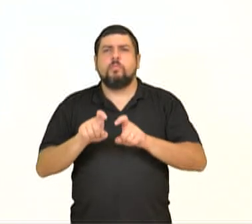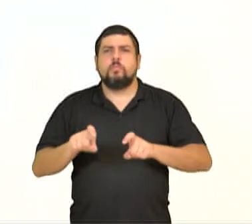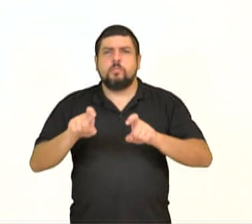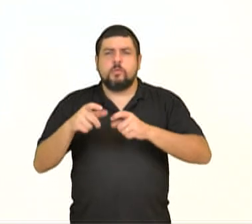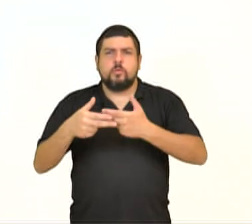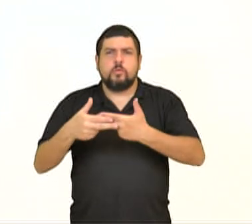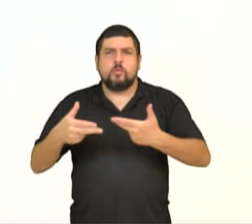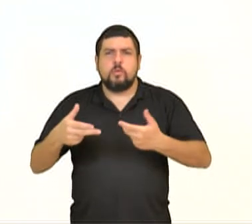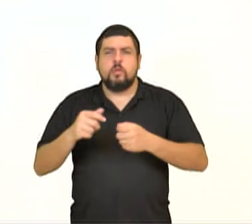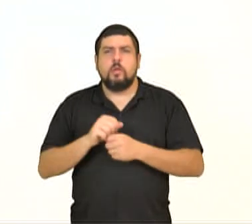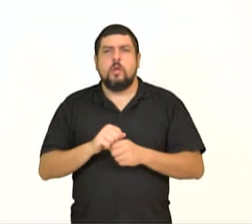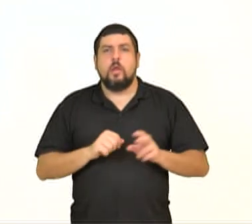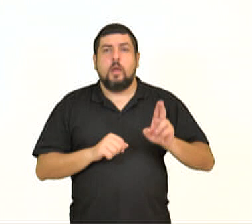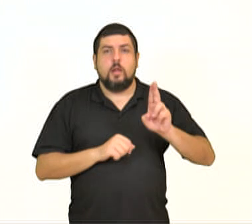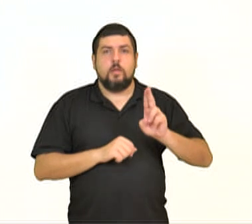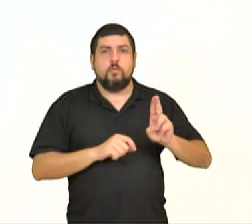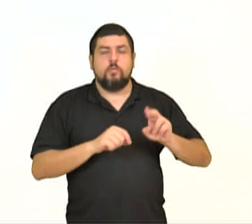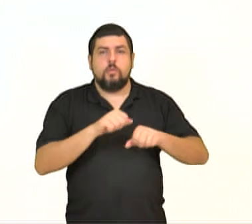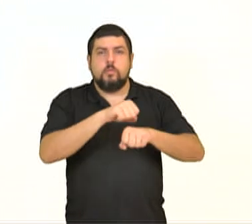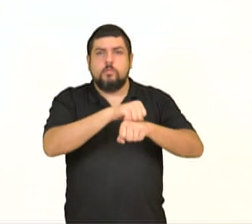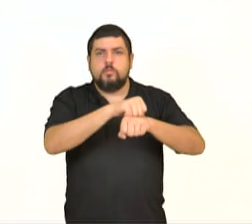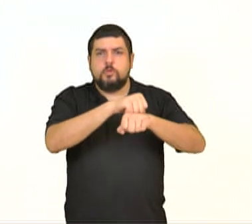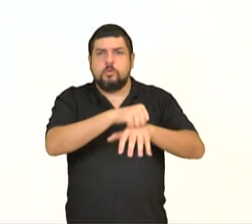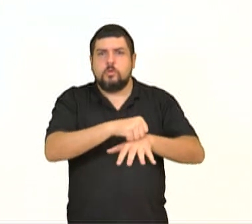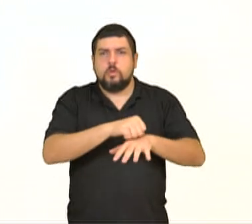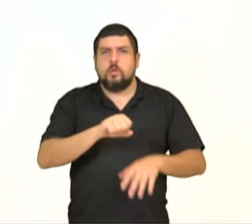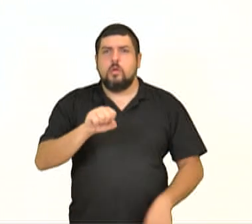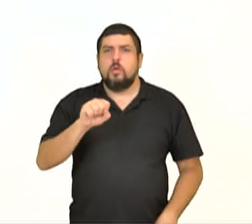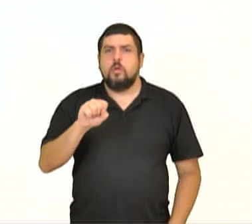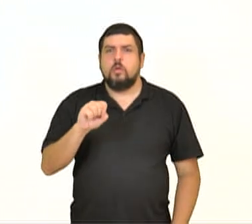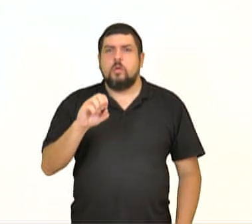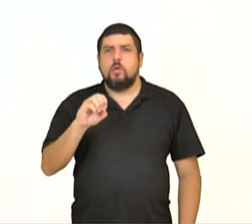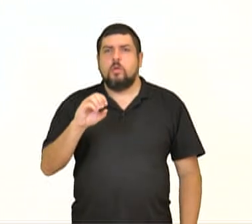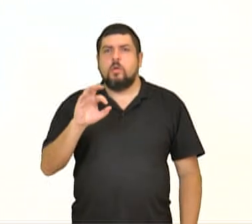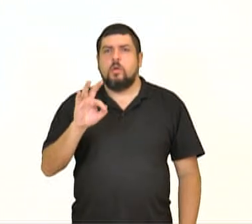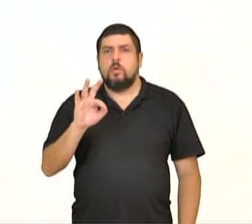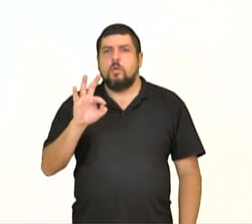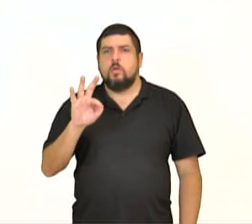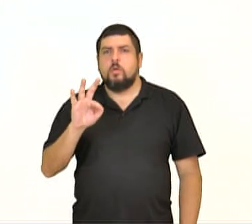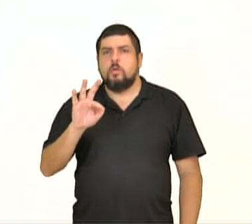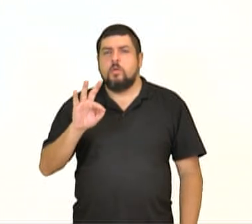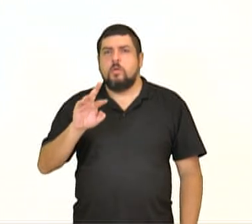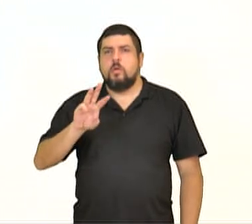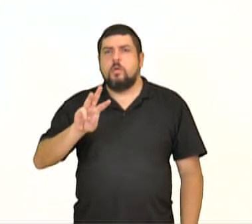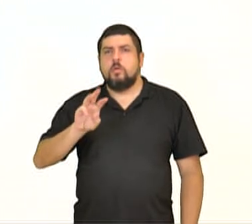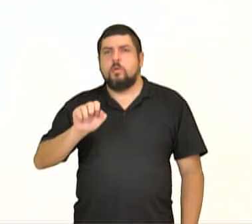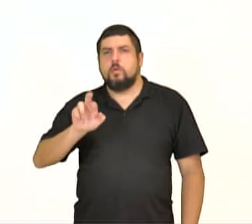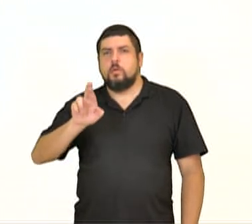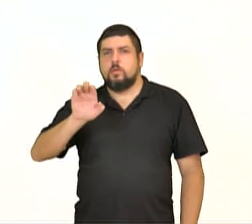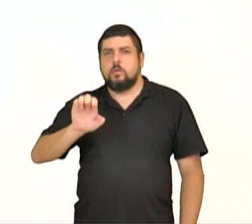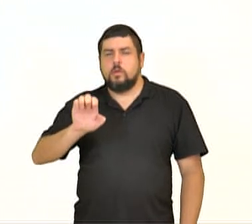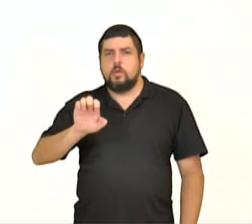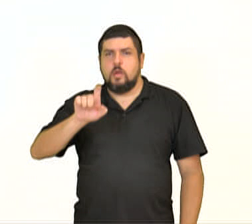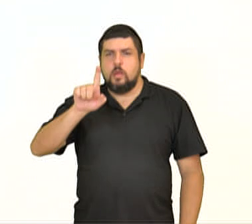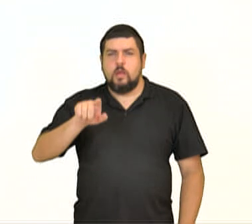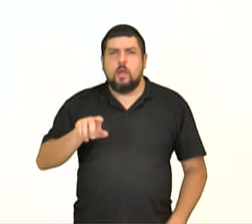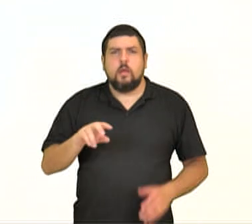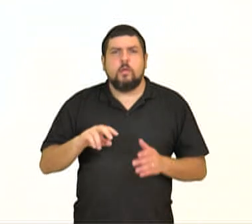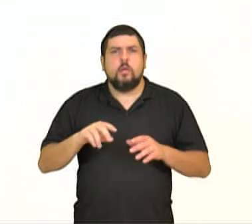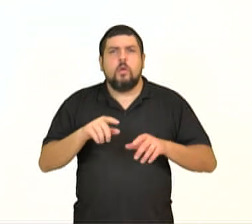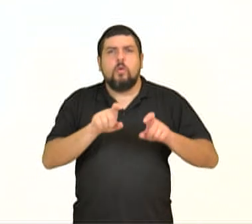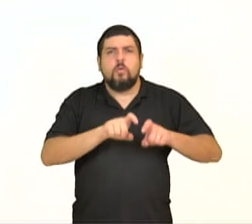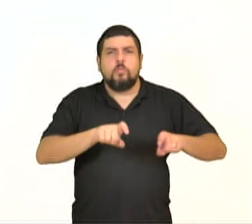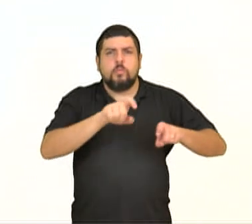palavras softwares, né, para dizer que a pessoa se torna mais sábia, à medida que ela lê, ela se torna mais